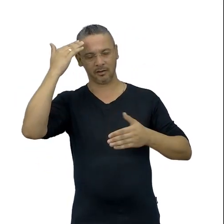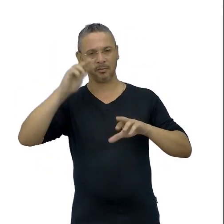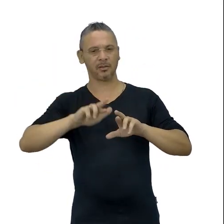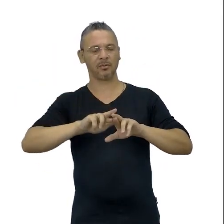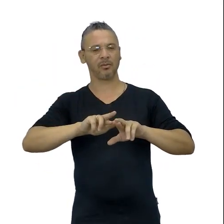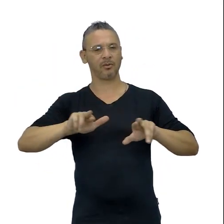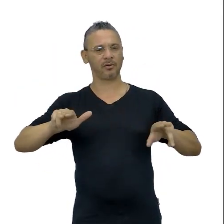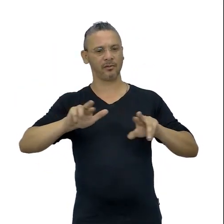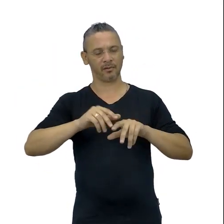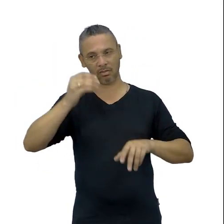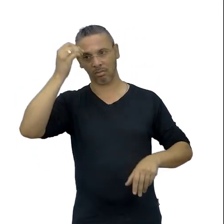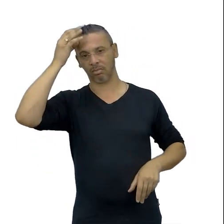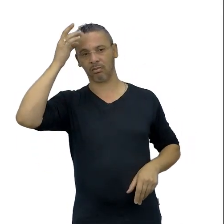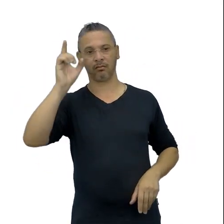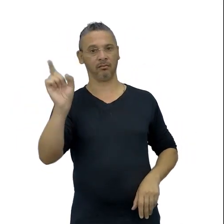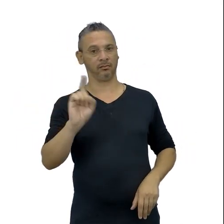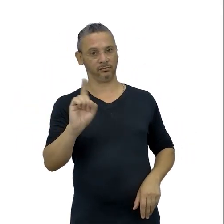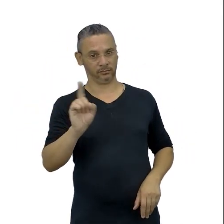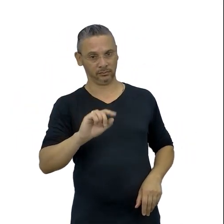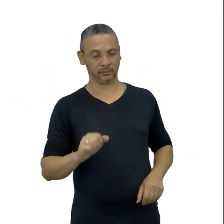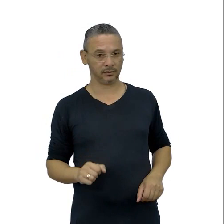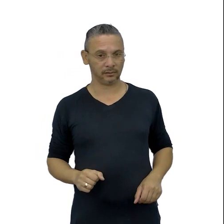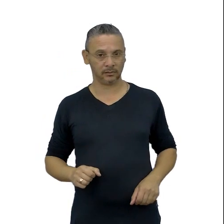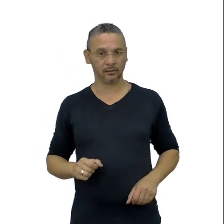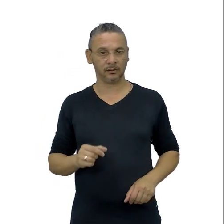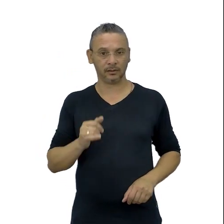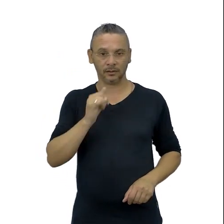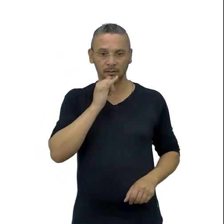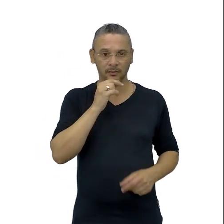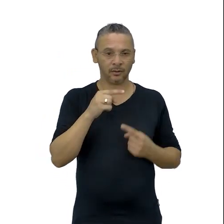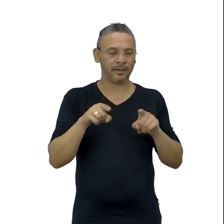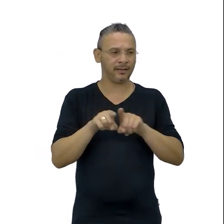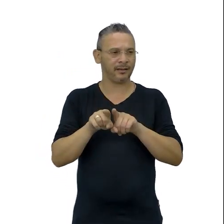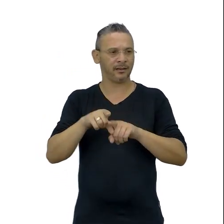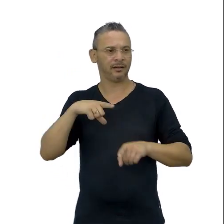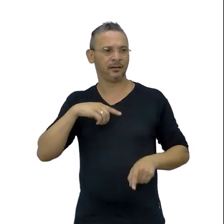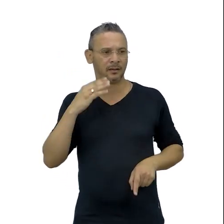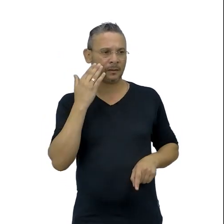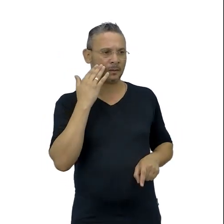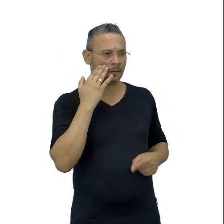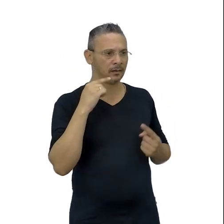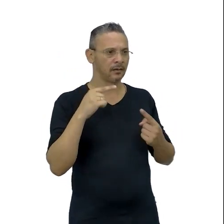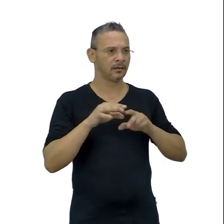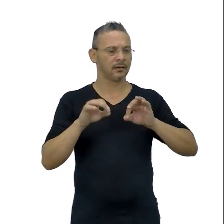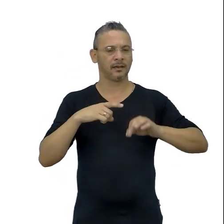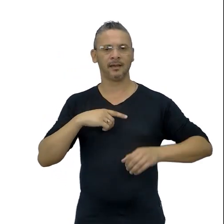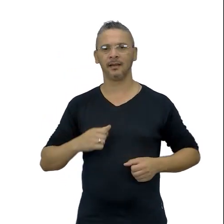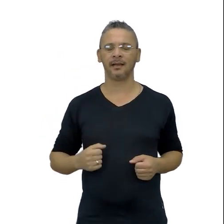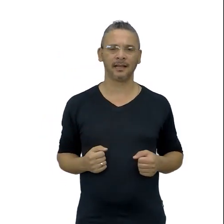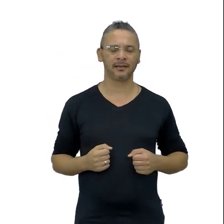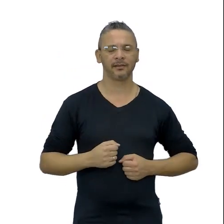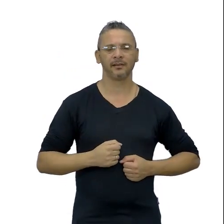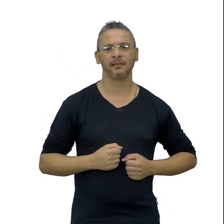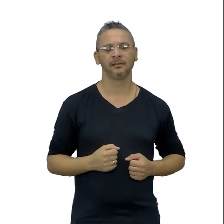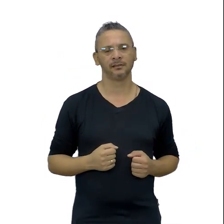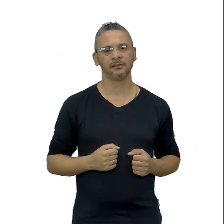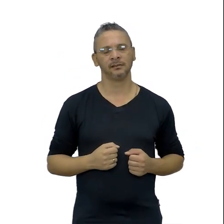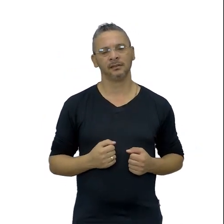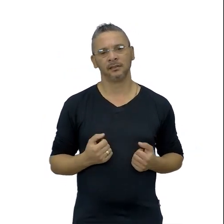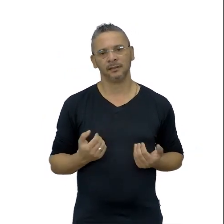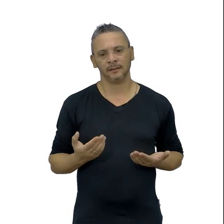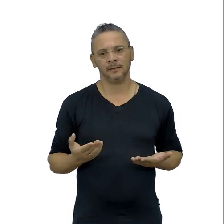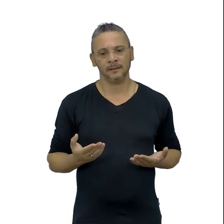não vamos esquecer, né, que se esse texto publicitário é voltado para motoristas, os alunos do primeiro